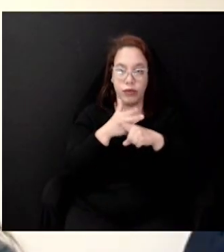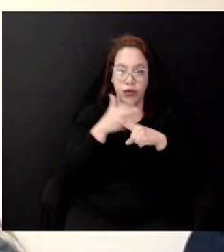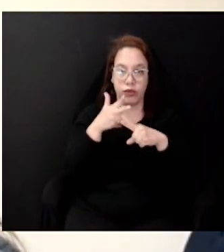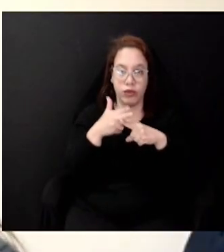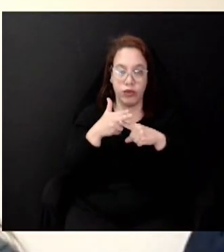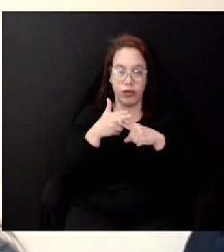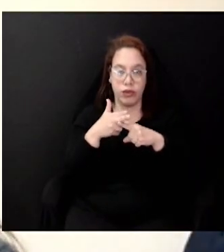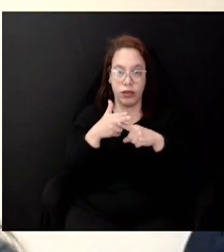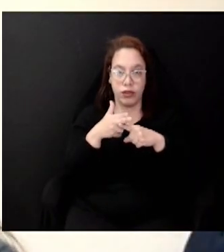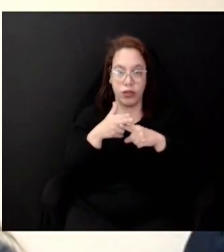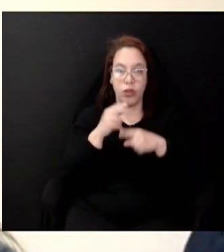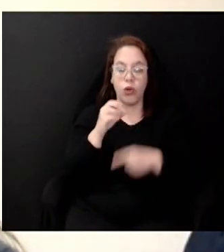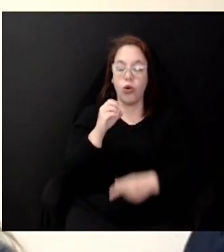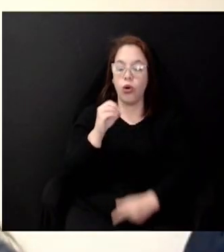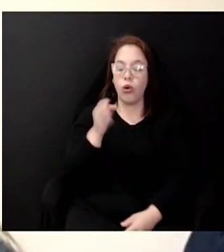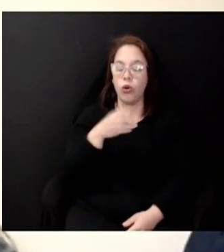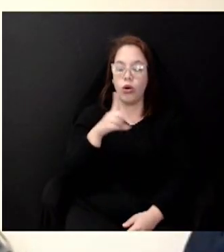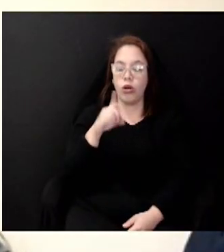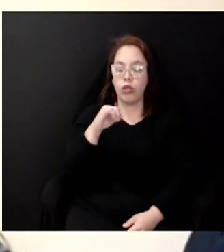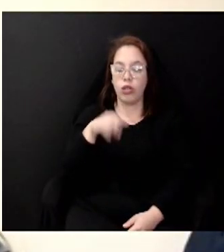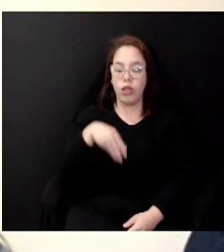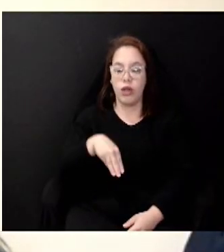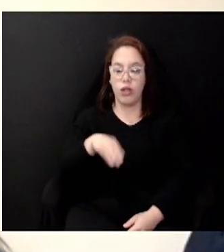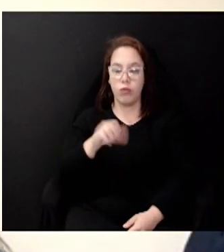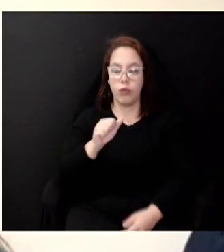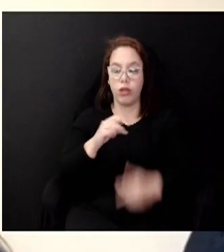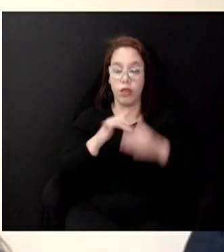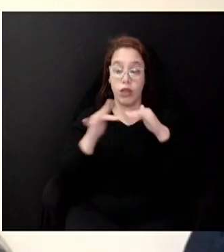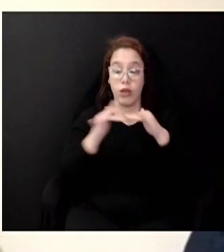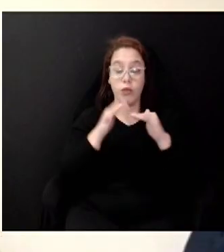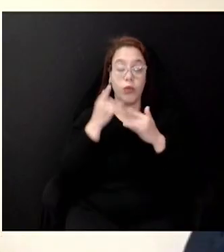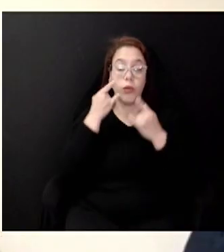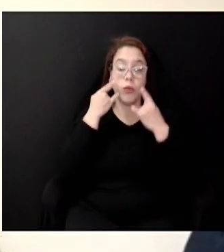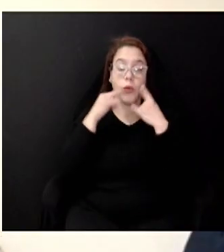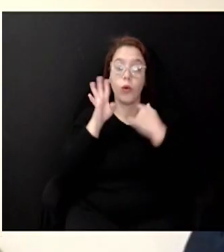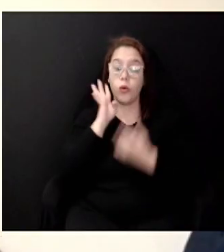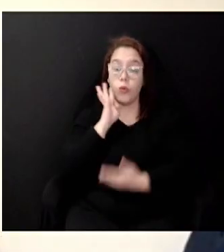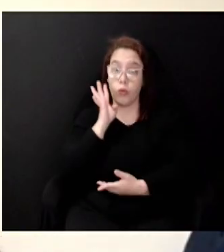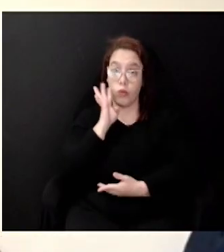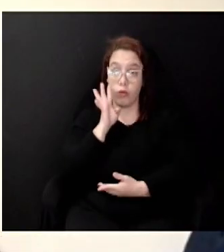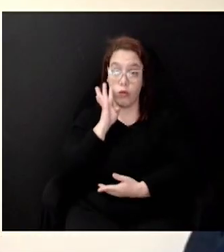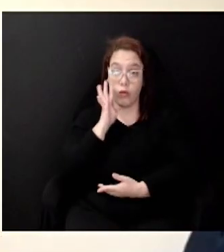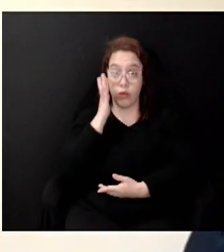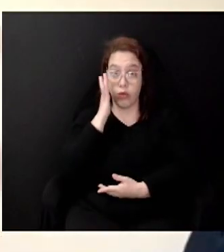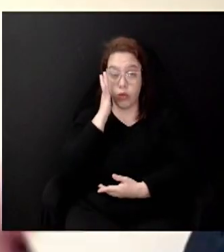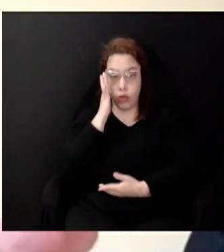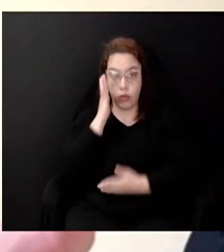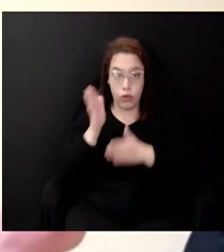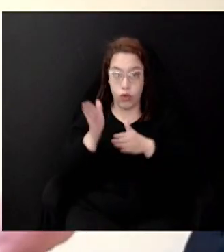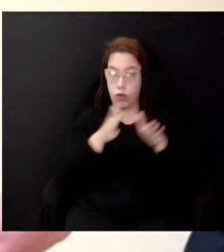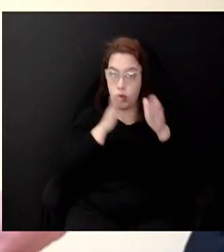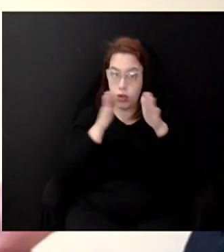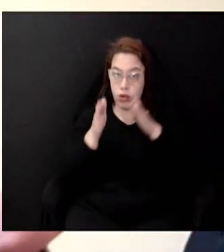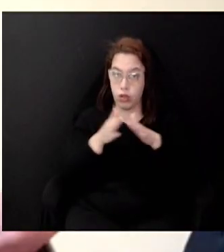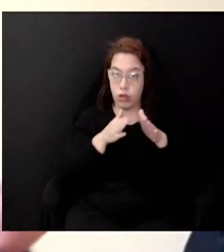Redes, que é bem bacana, assim, ele foi produzido, né, exatamente problematizando as questões da